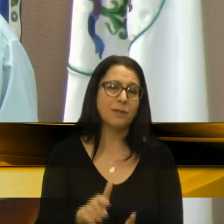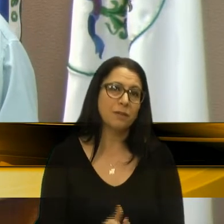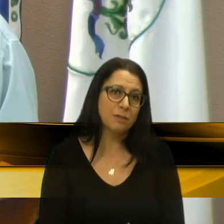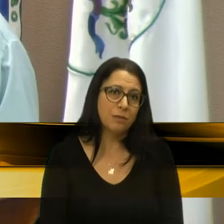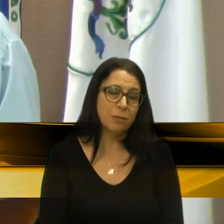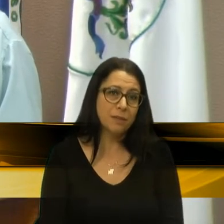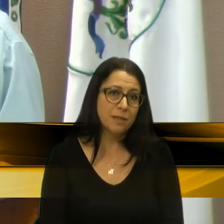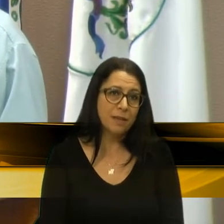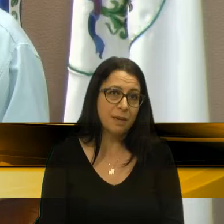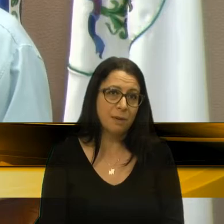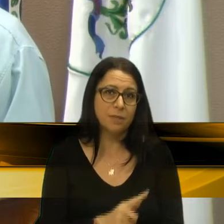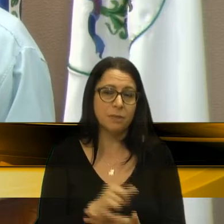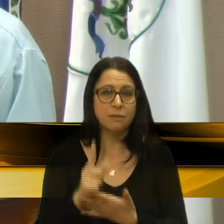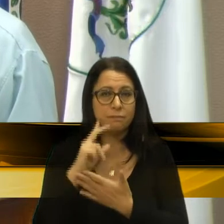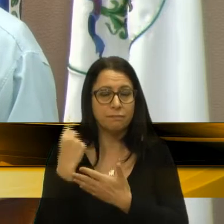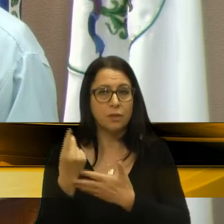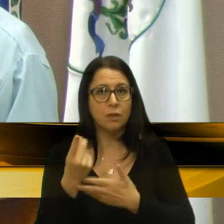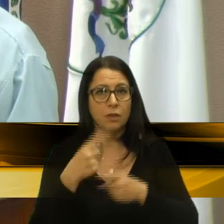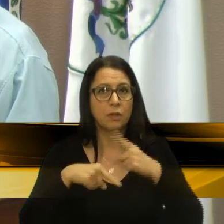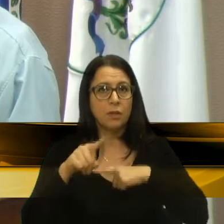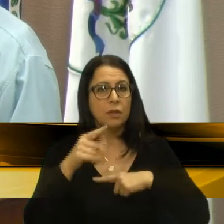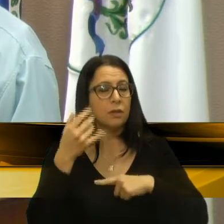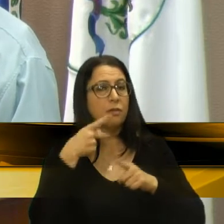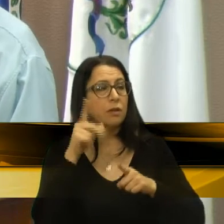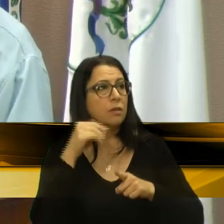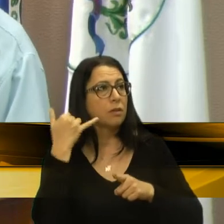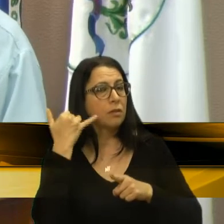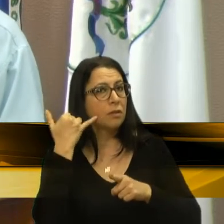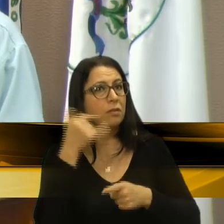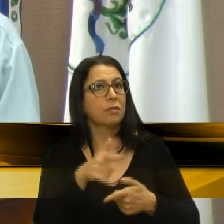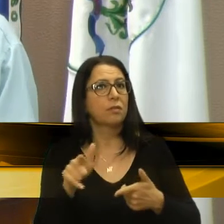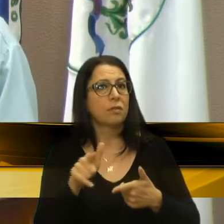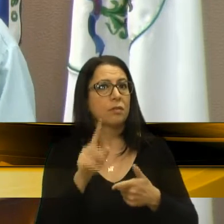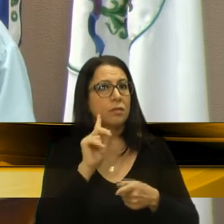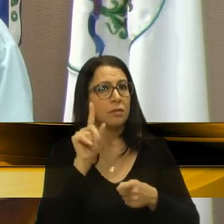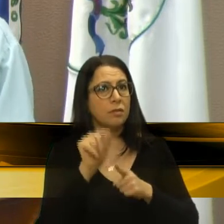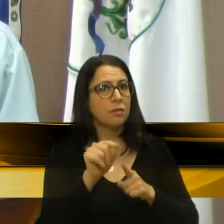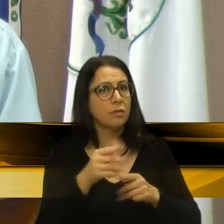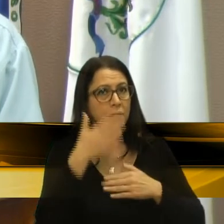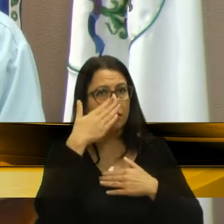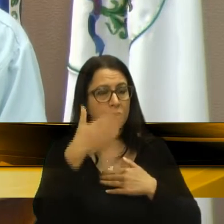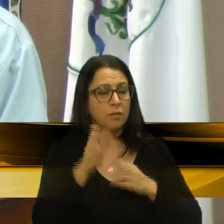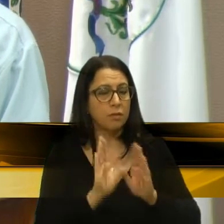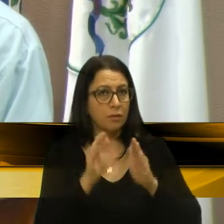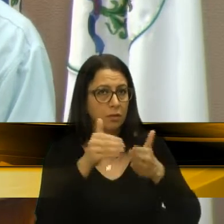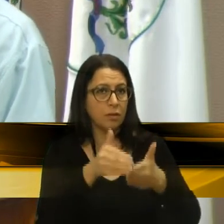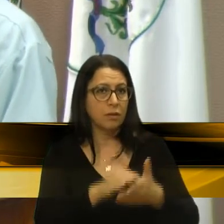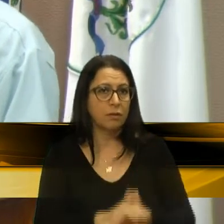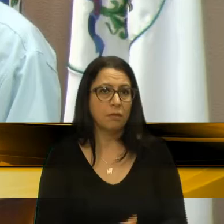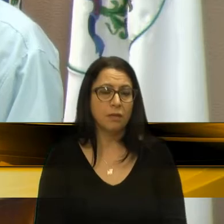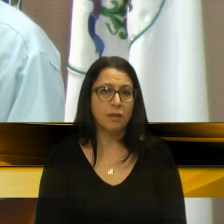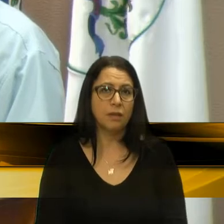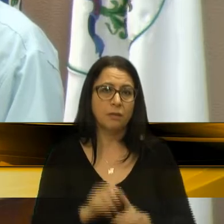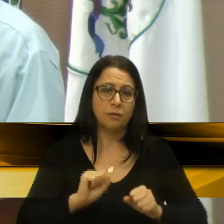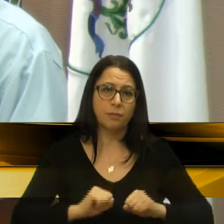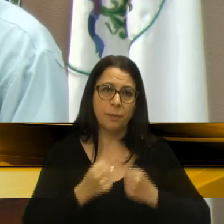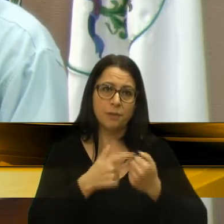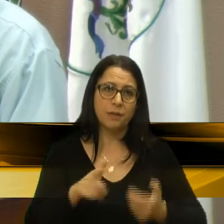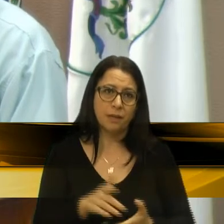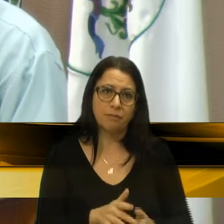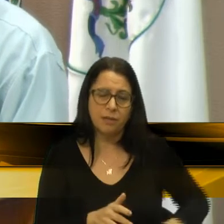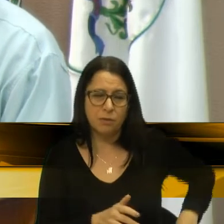aqui quando se fala em telefonia eu como jornalista no apartamento da comissão em defesa da